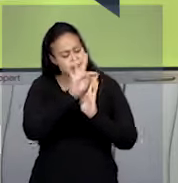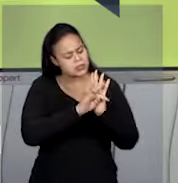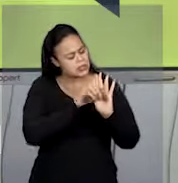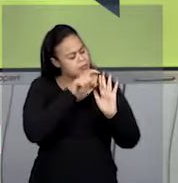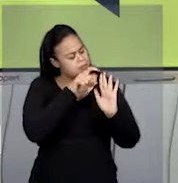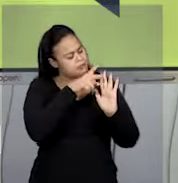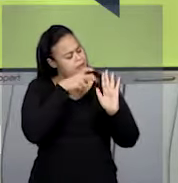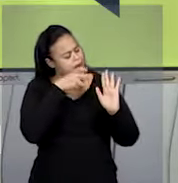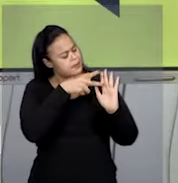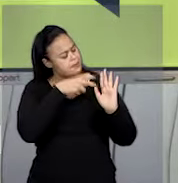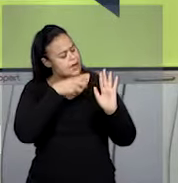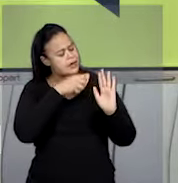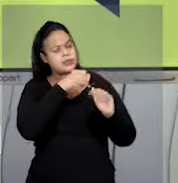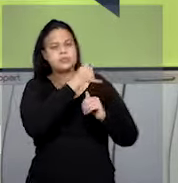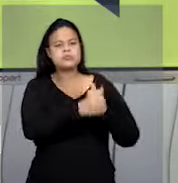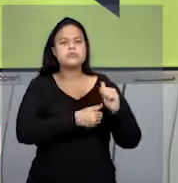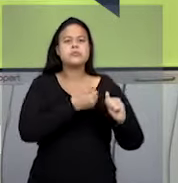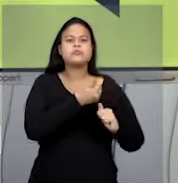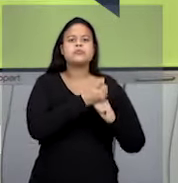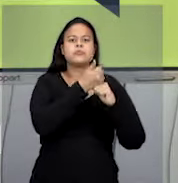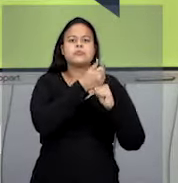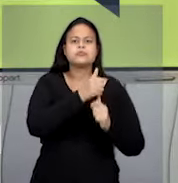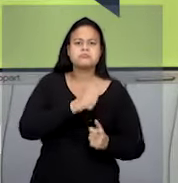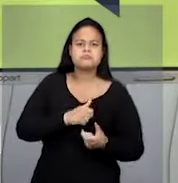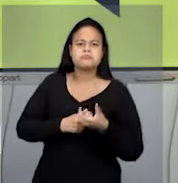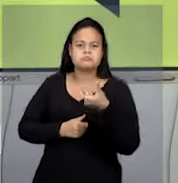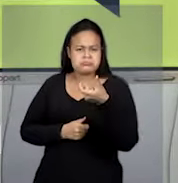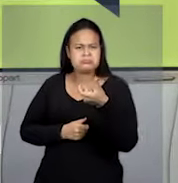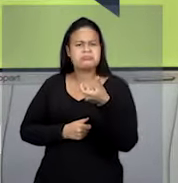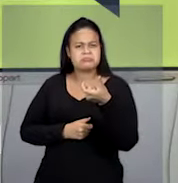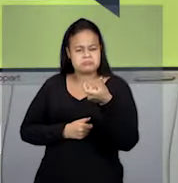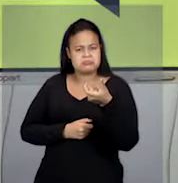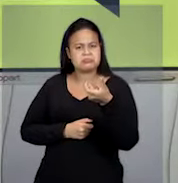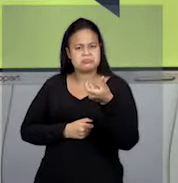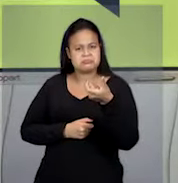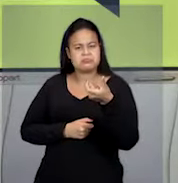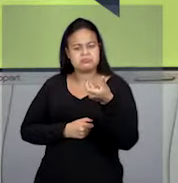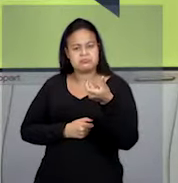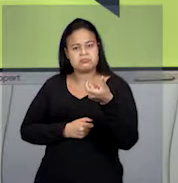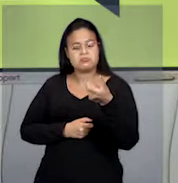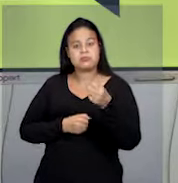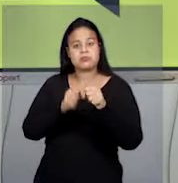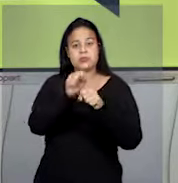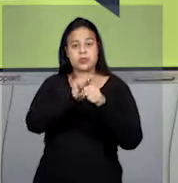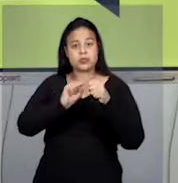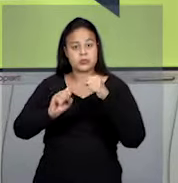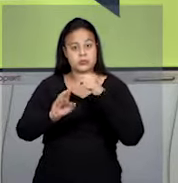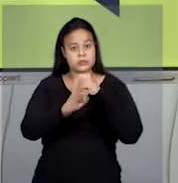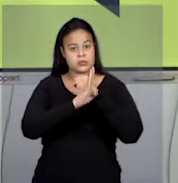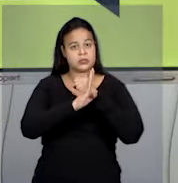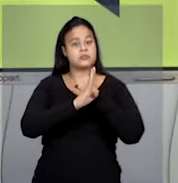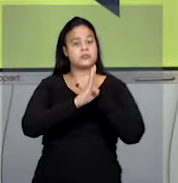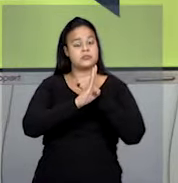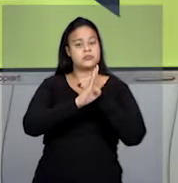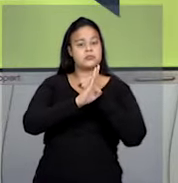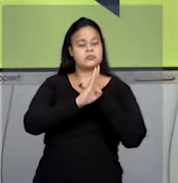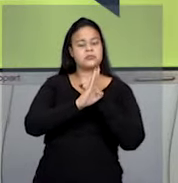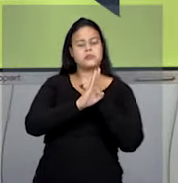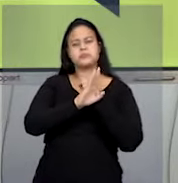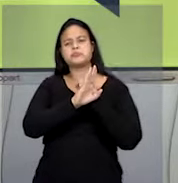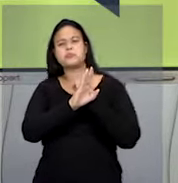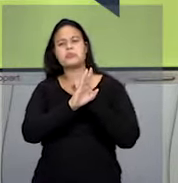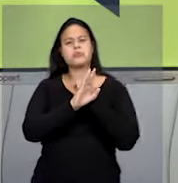identificando substituições lexicais, que são de substantivos por sinônimos,